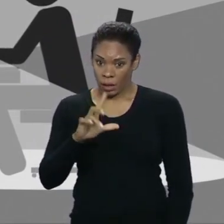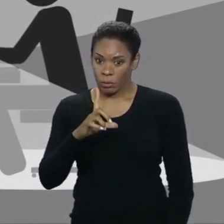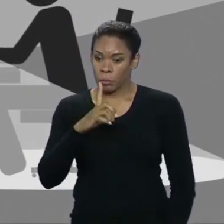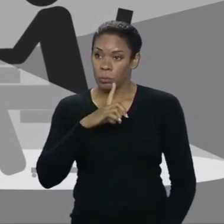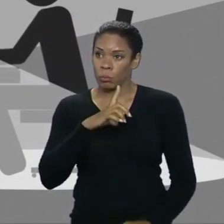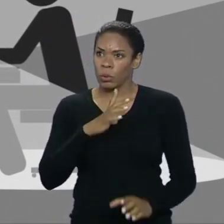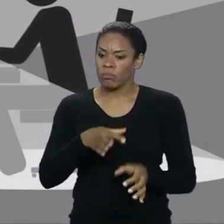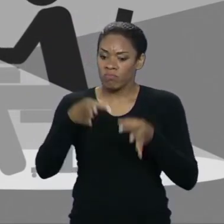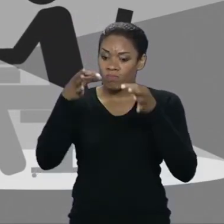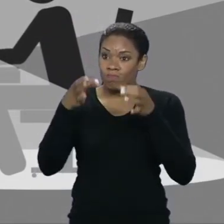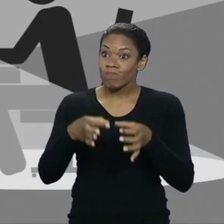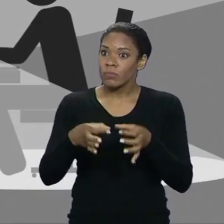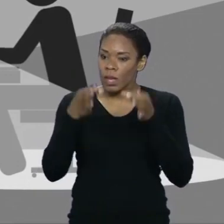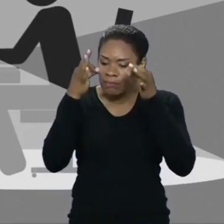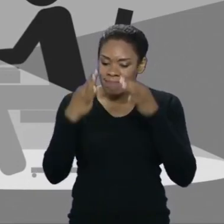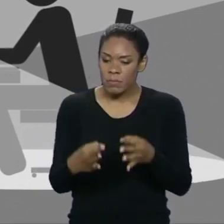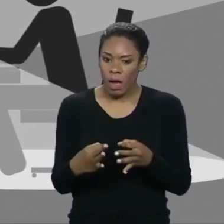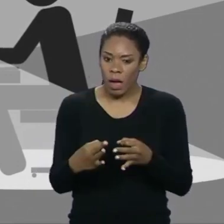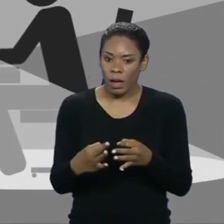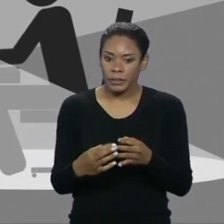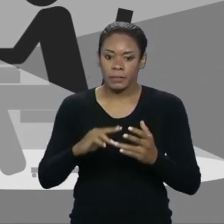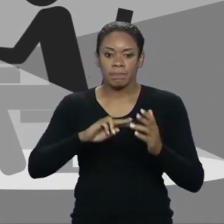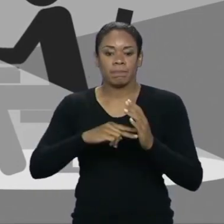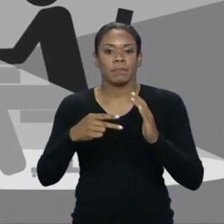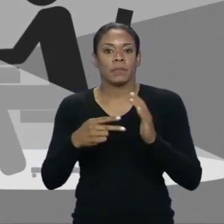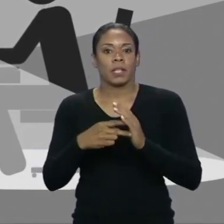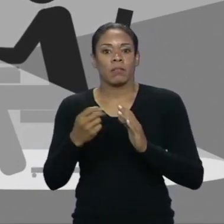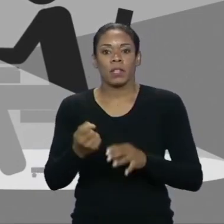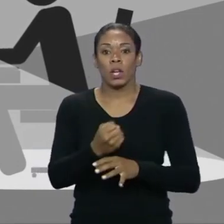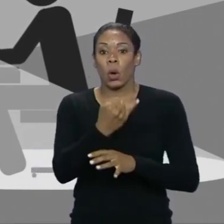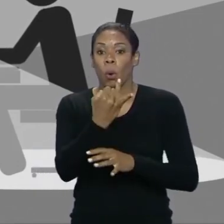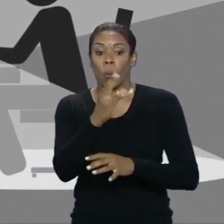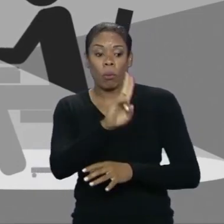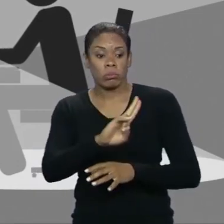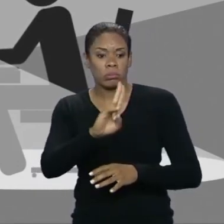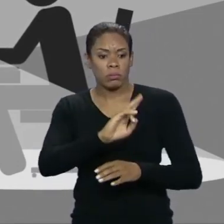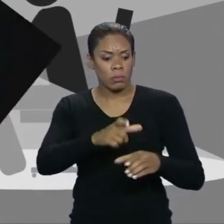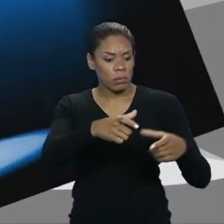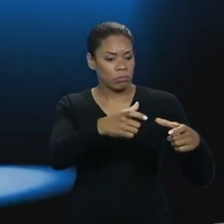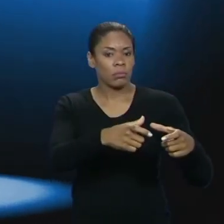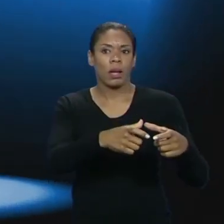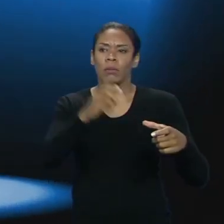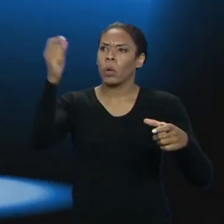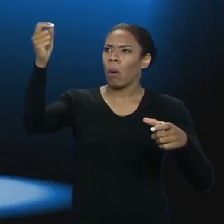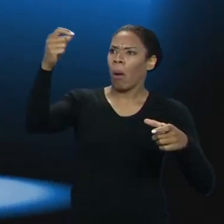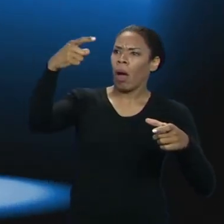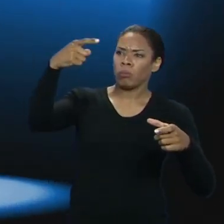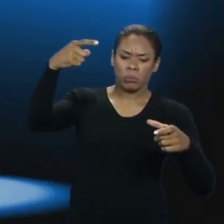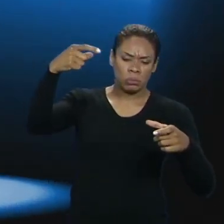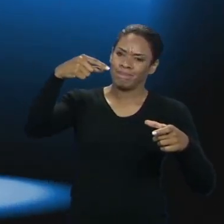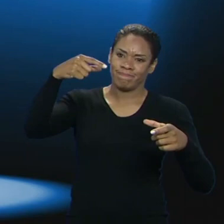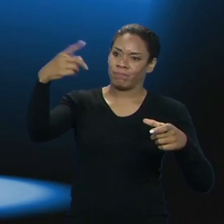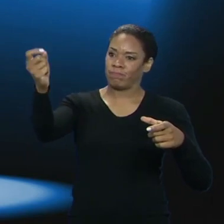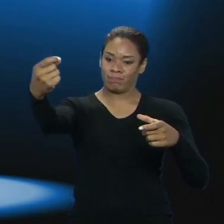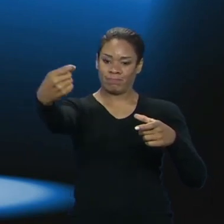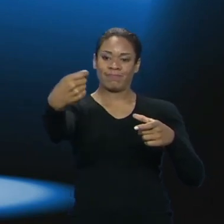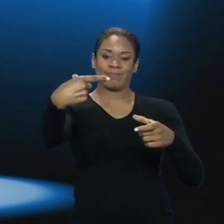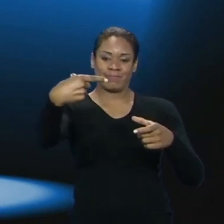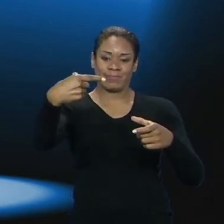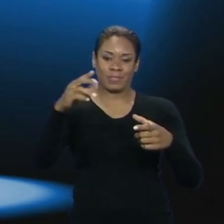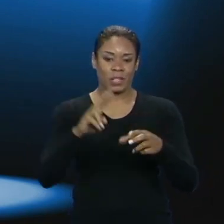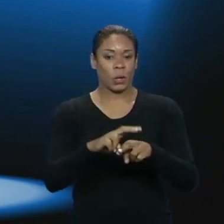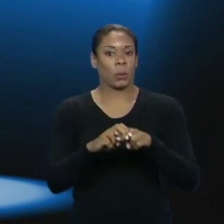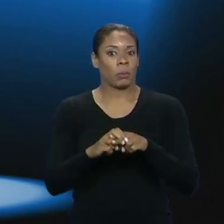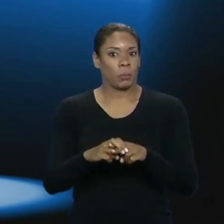uma superfície é proporcional à intensidade luminosa na direção da superfície. Por isso, é importante conhecer